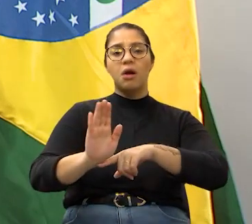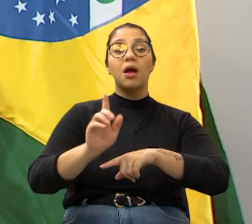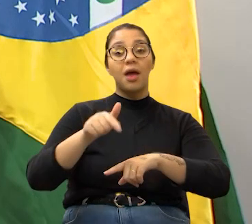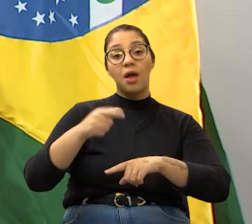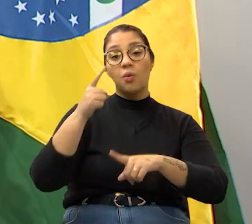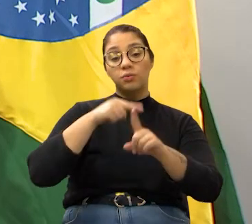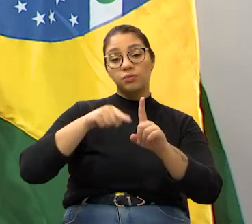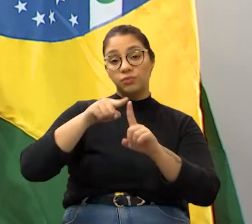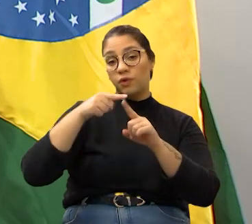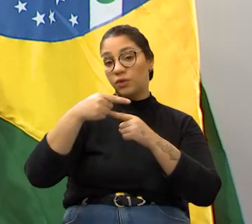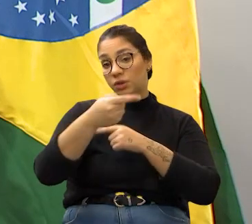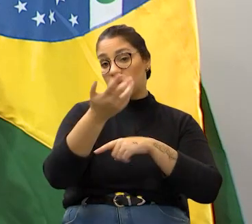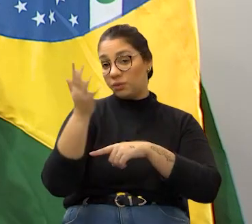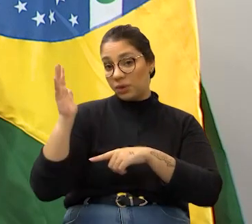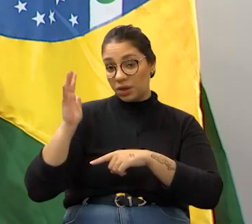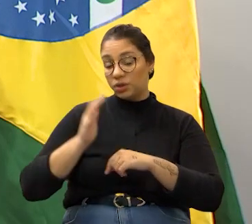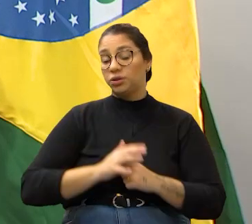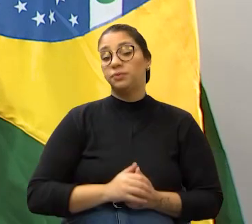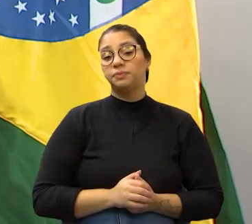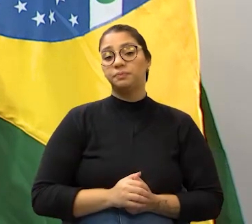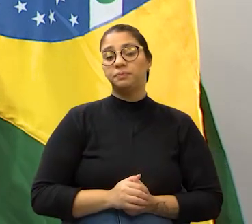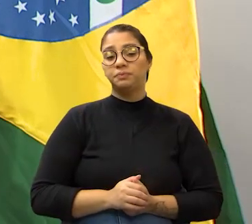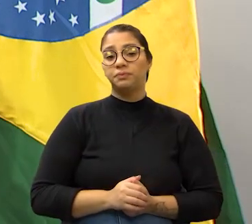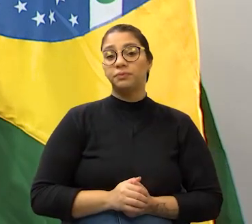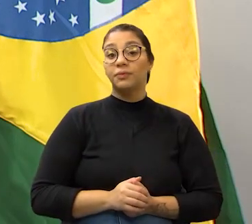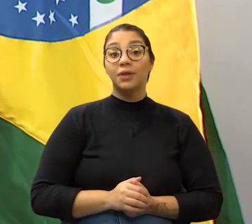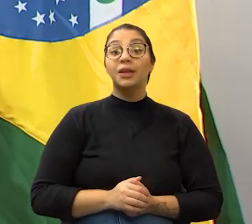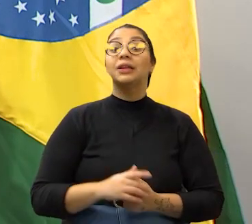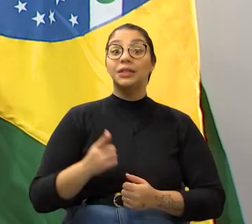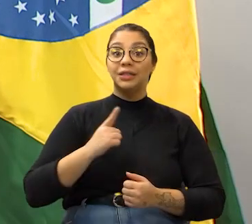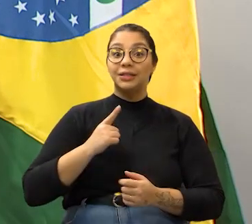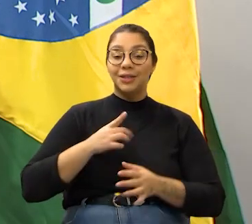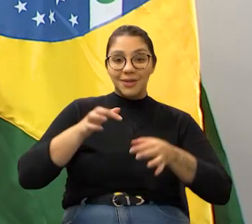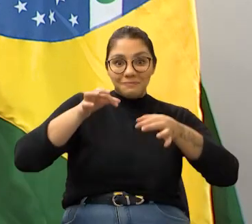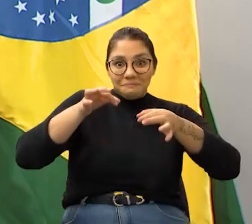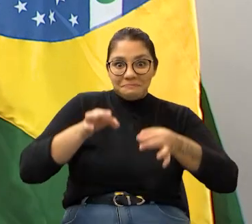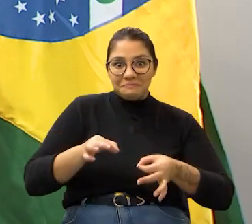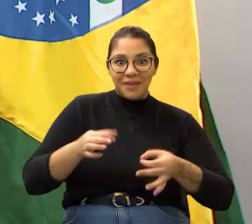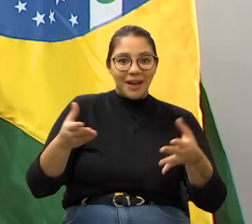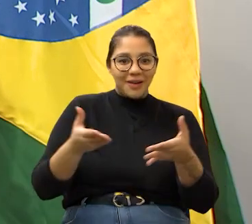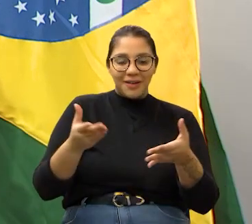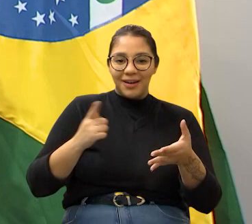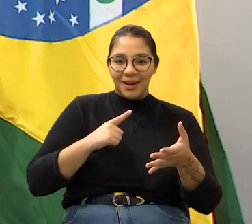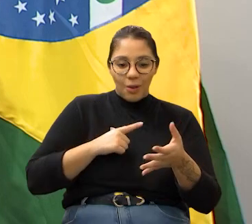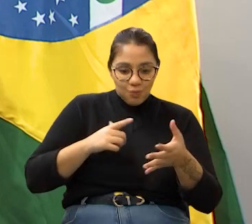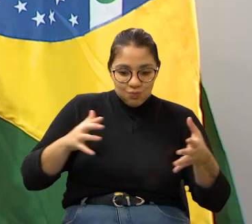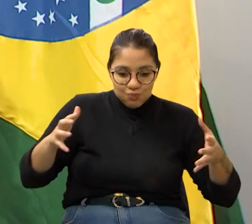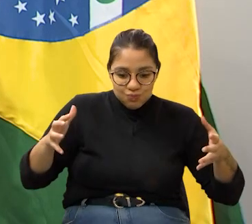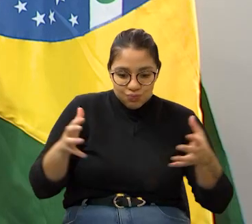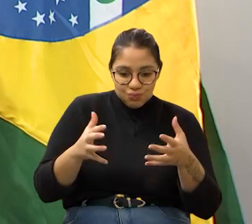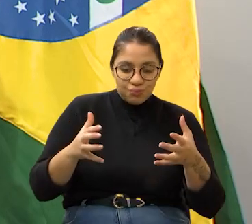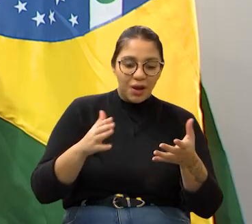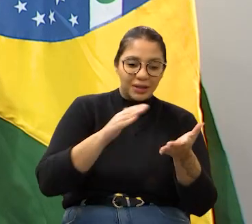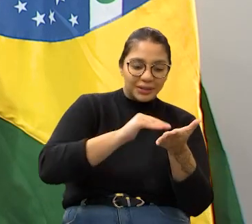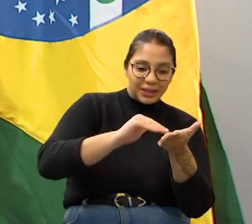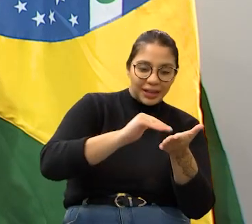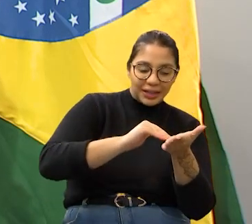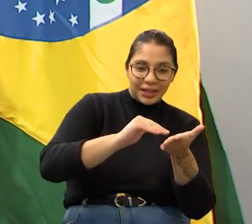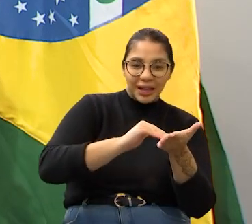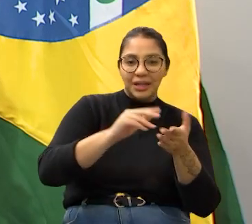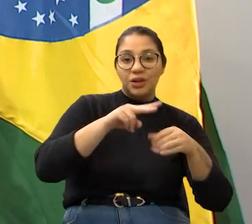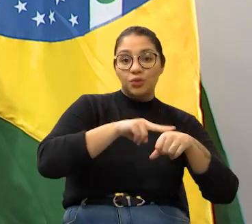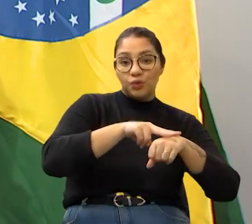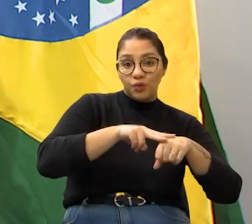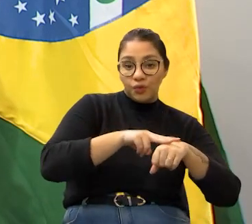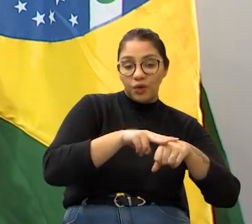Semana do Meio Ambiente e ela está sólida, né? Ela ganhou corpo e, através da Secretaria